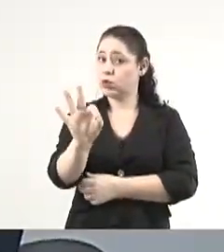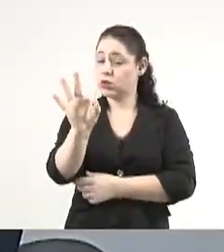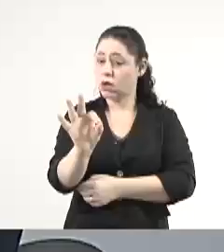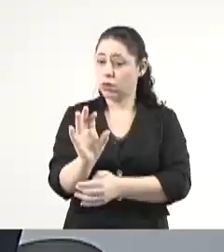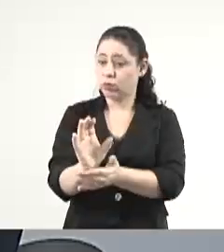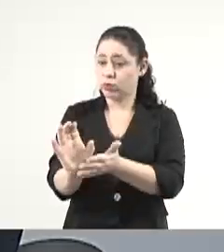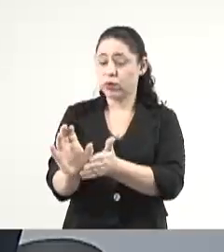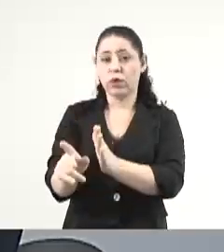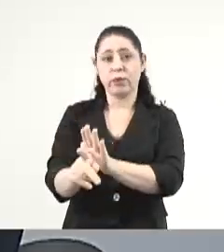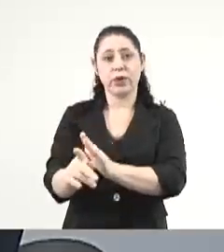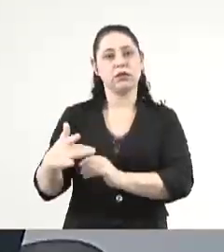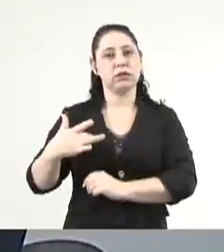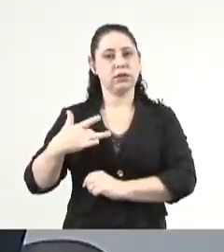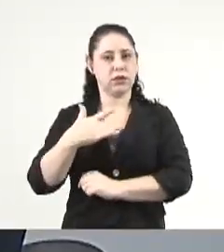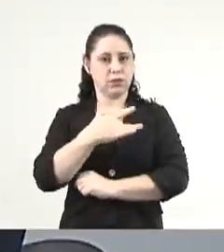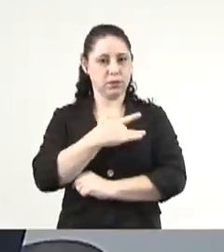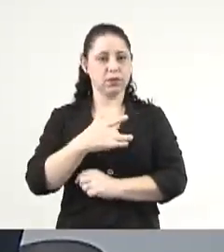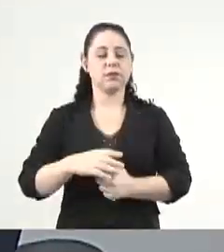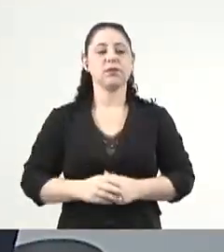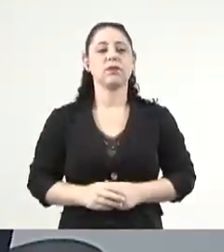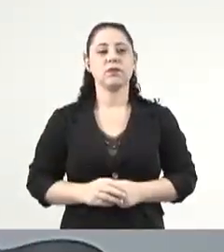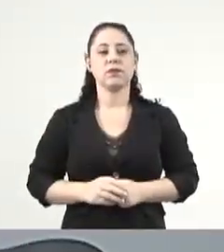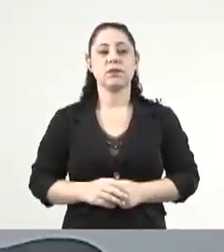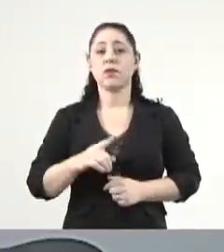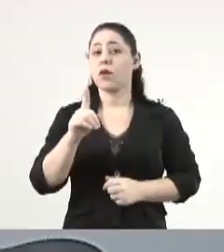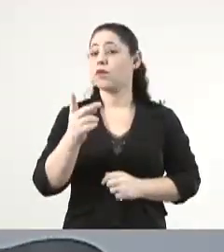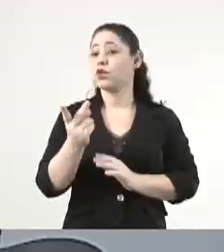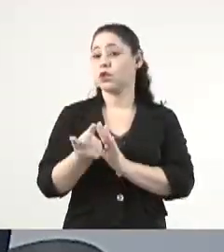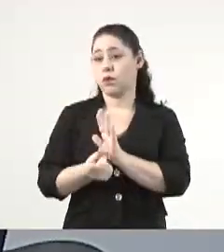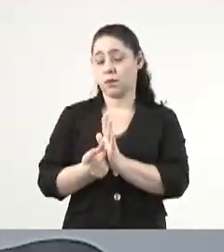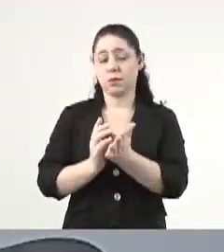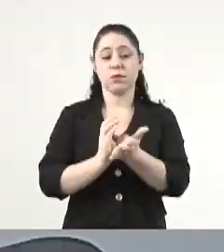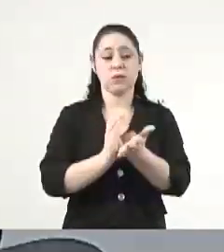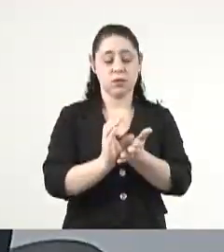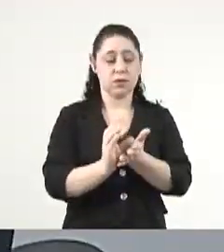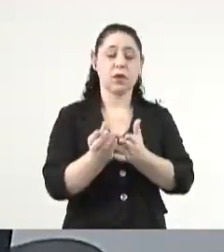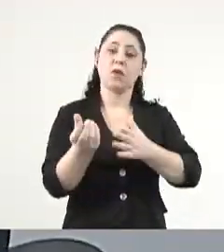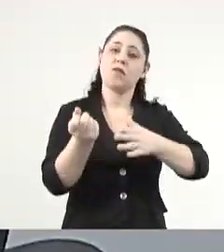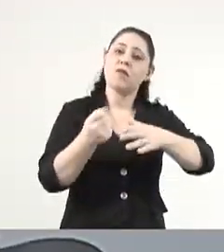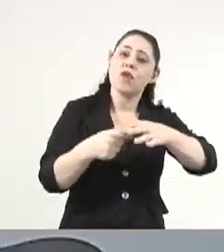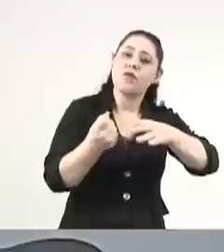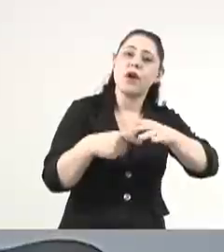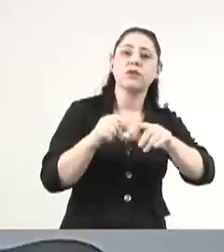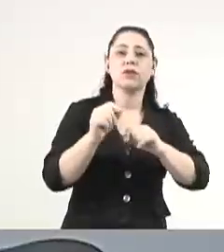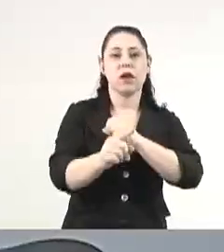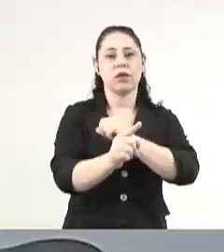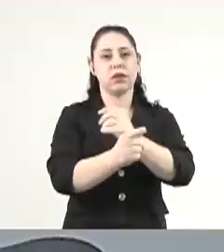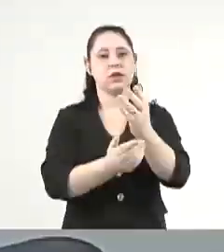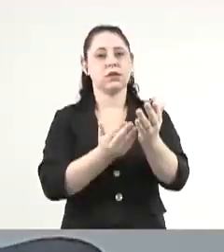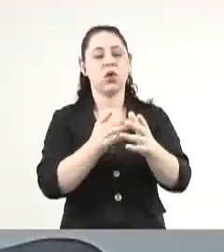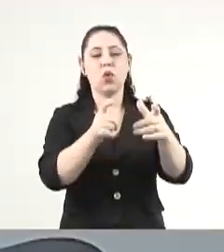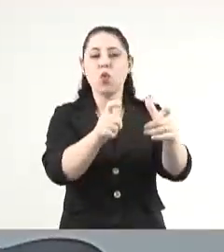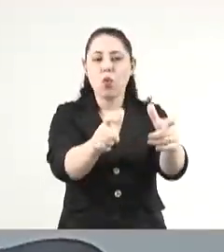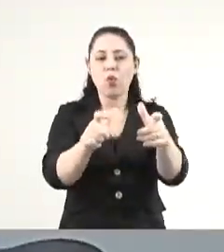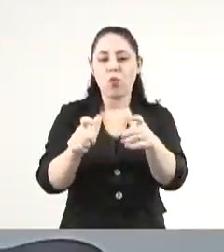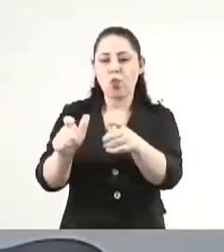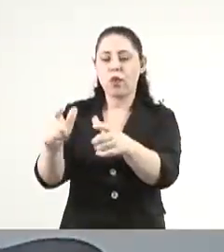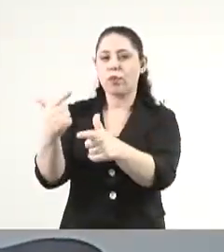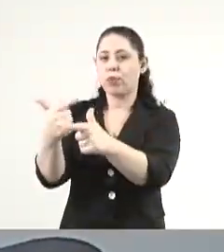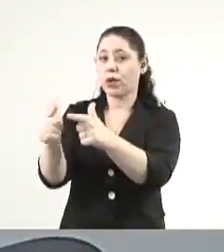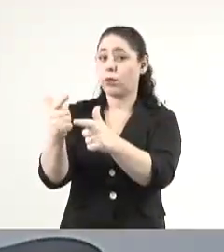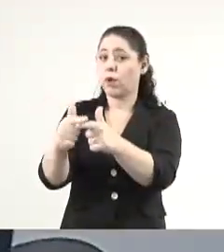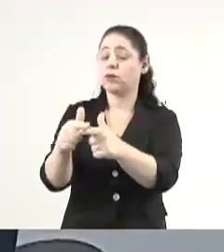são destinados à saúde. Então, você destina recursos de fundo a fundo para atender questões locais, né,